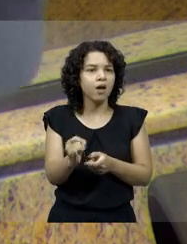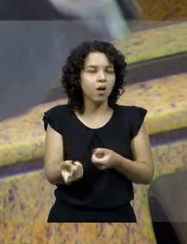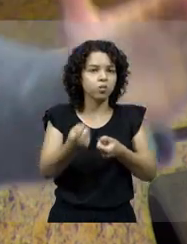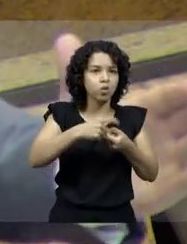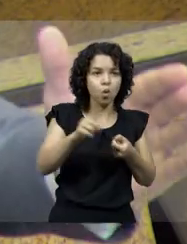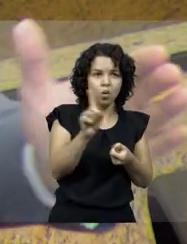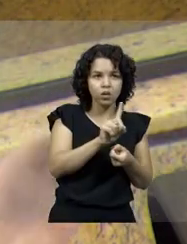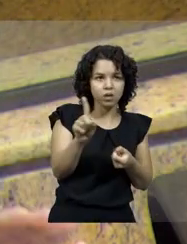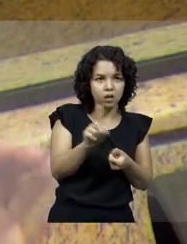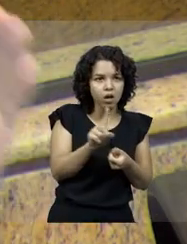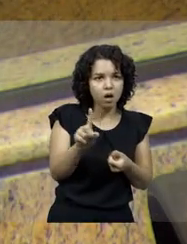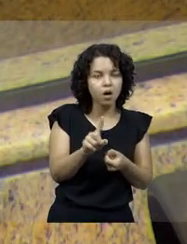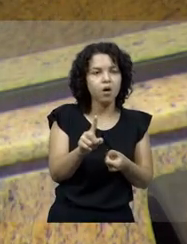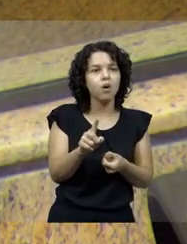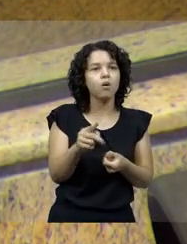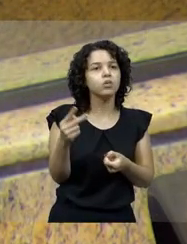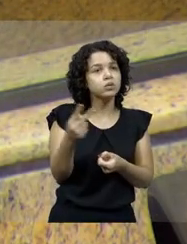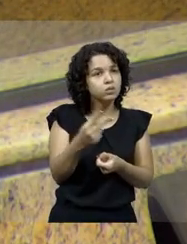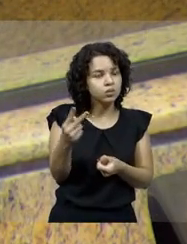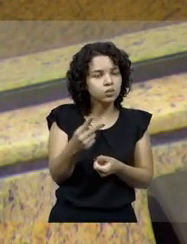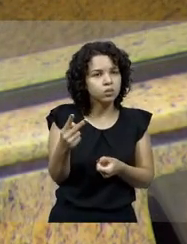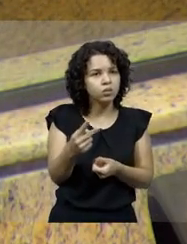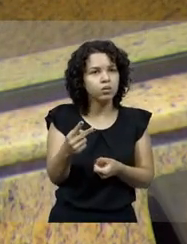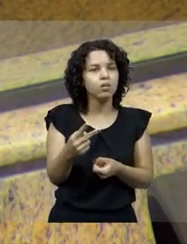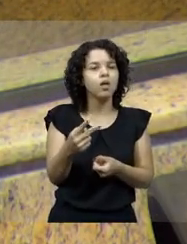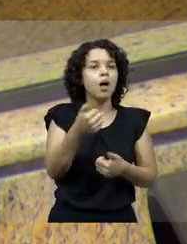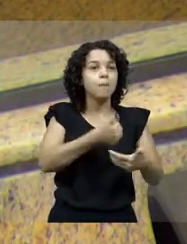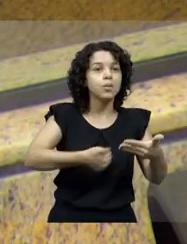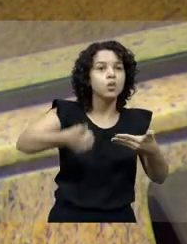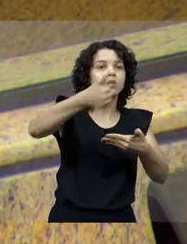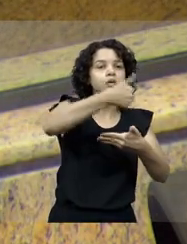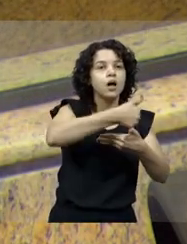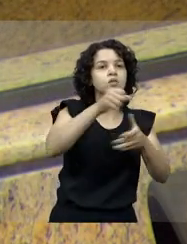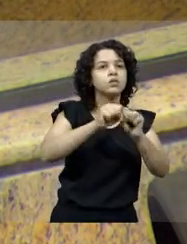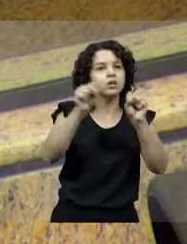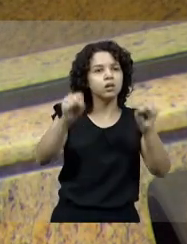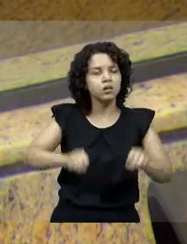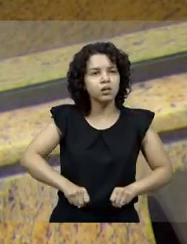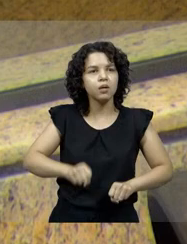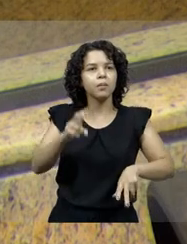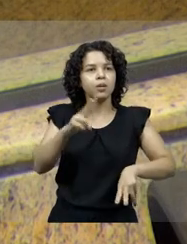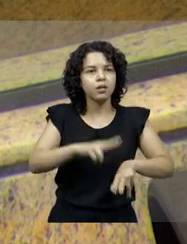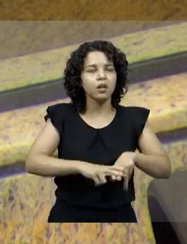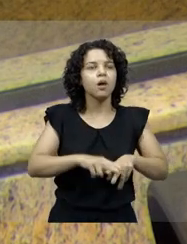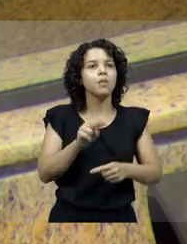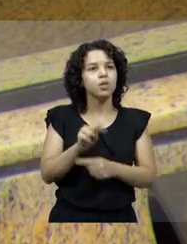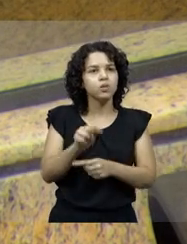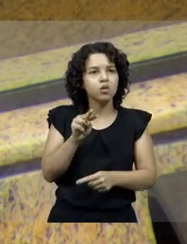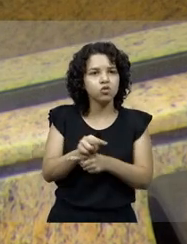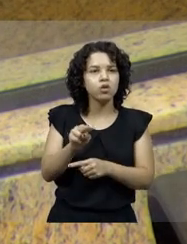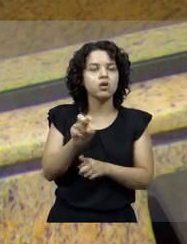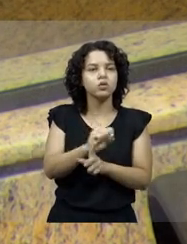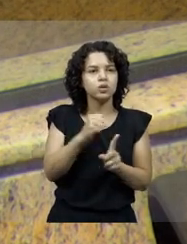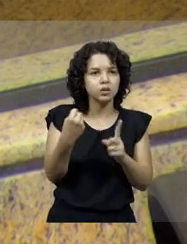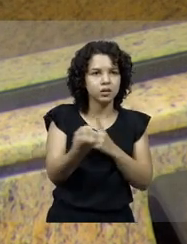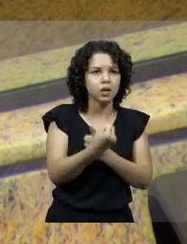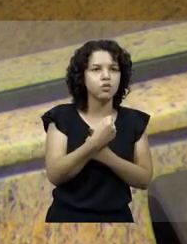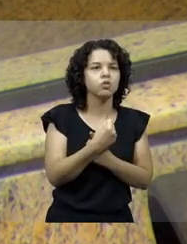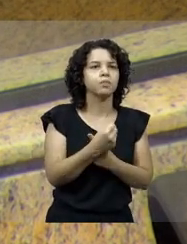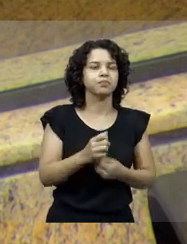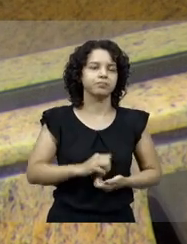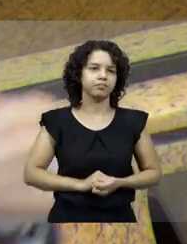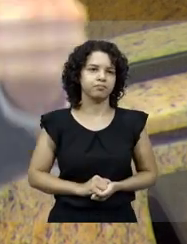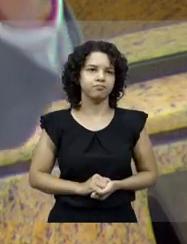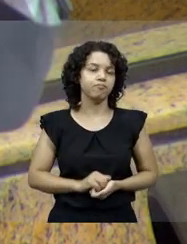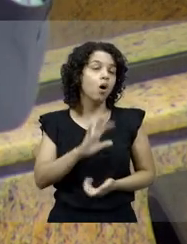um segundo caso. Mas a prioridade do sistema penal, na minha opinião, é proteger a sociedade, o que infelizmente não está